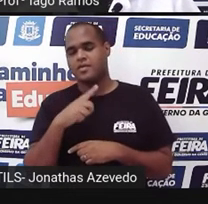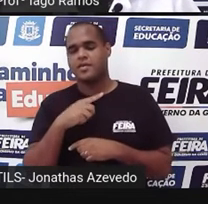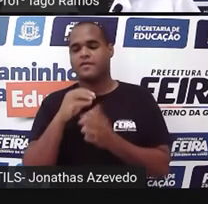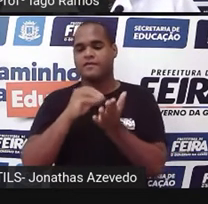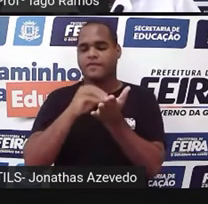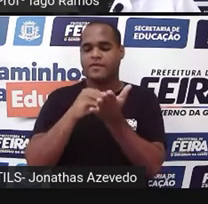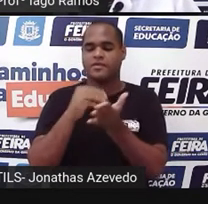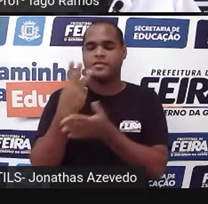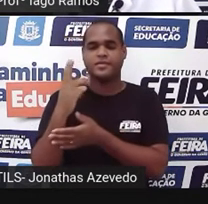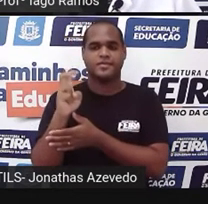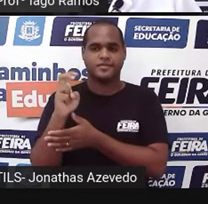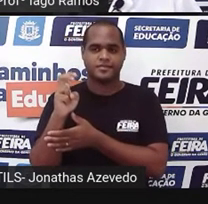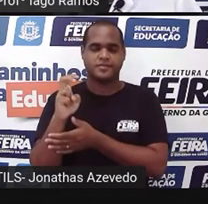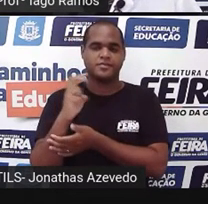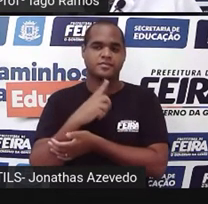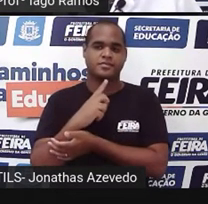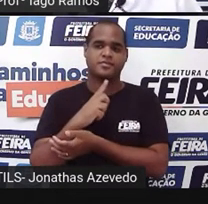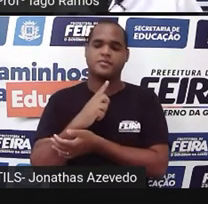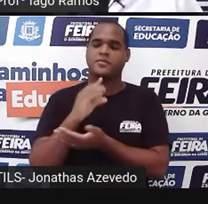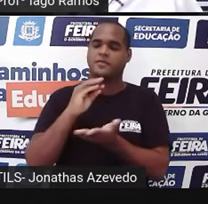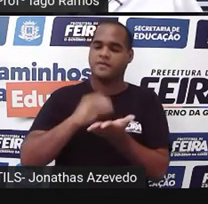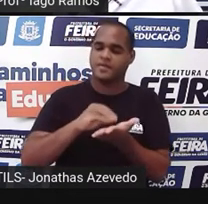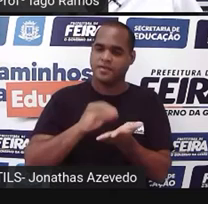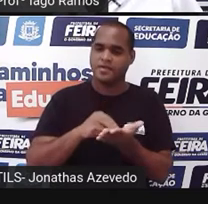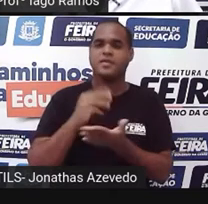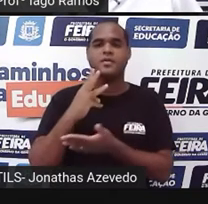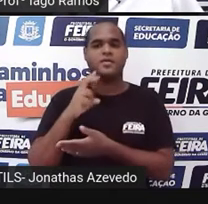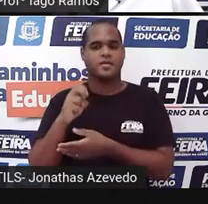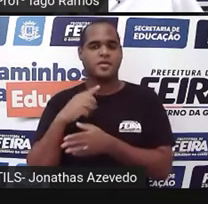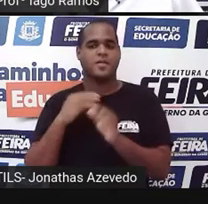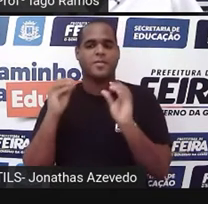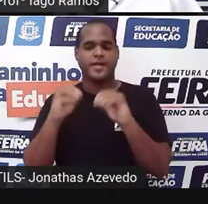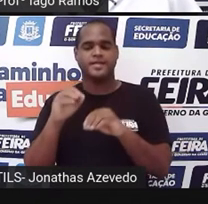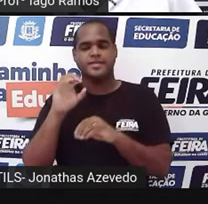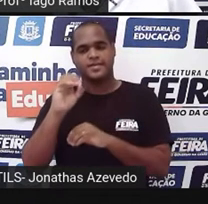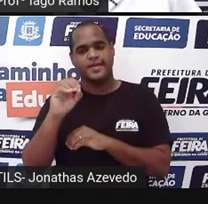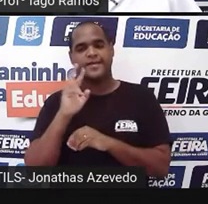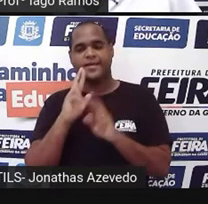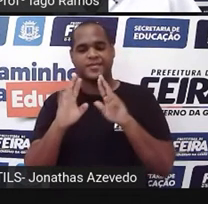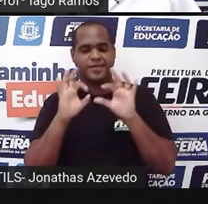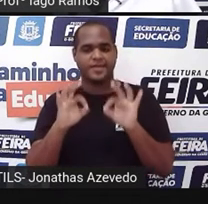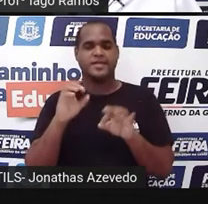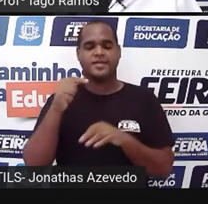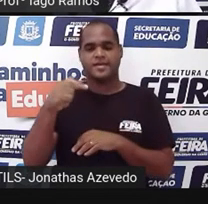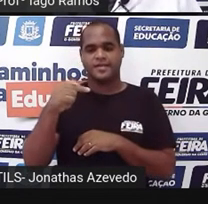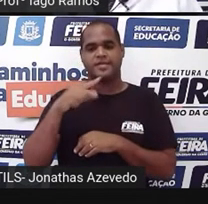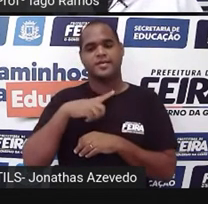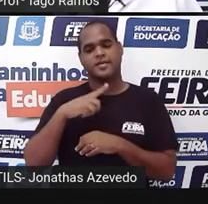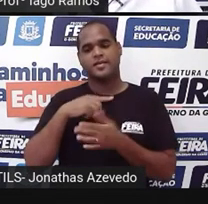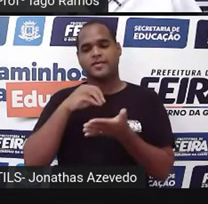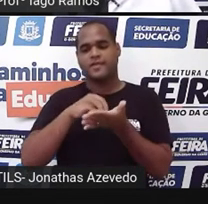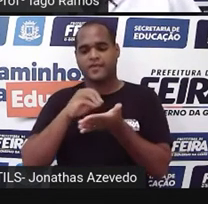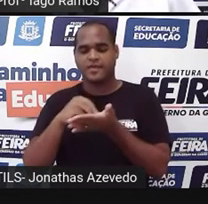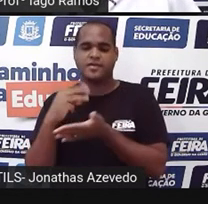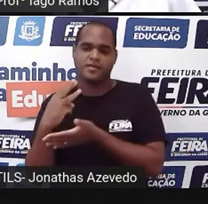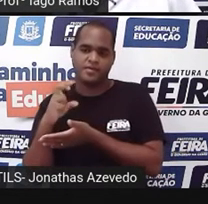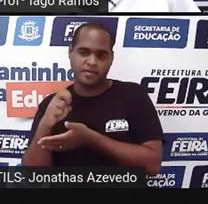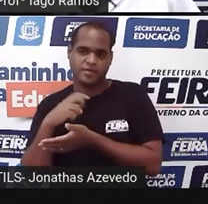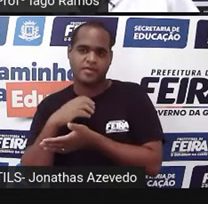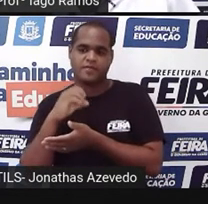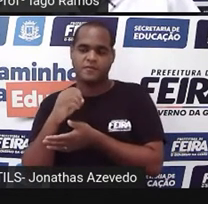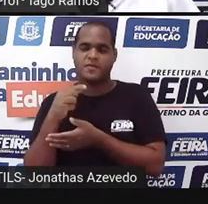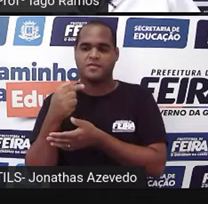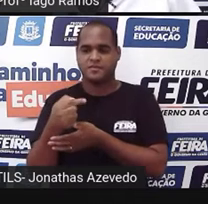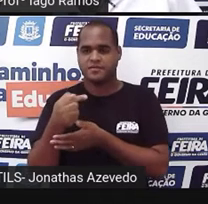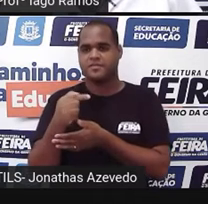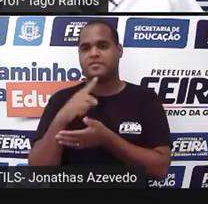35 E aí começa a sobra 35 coloca 0 no resultado aparece 7 sobra 35 coloca 0